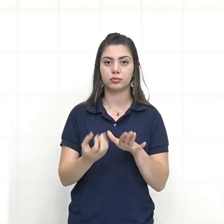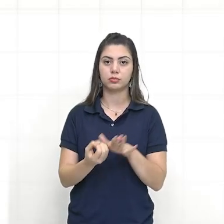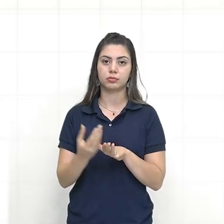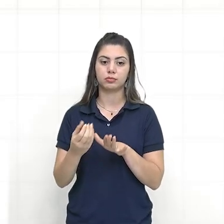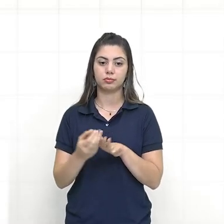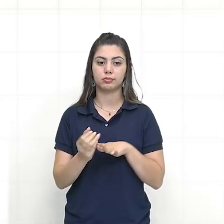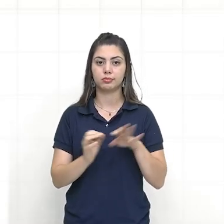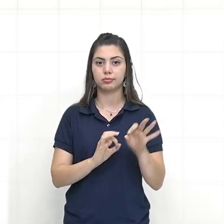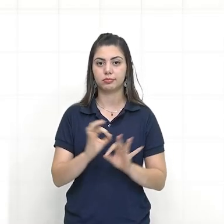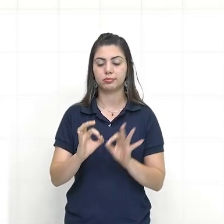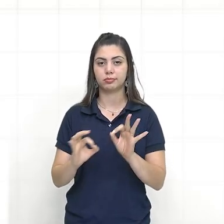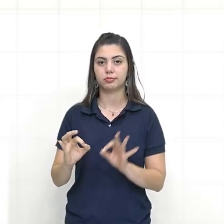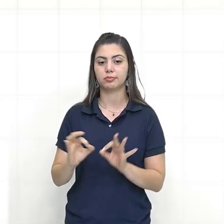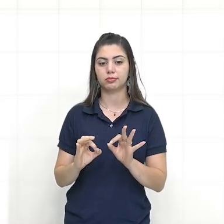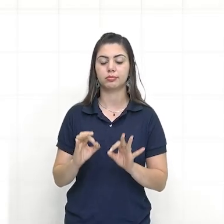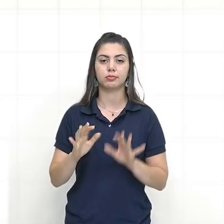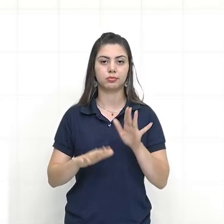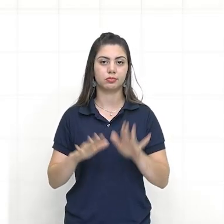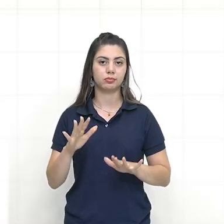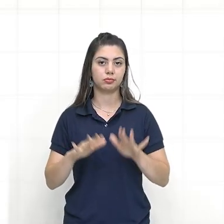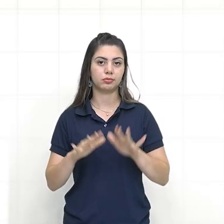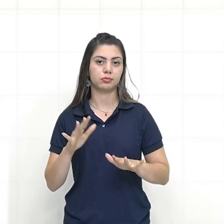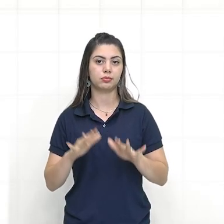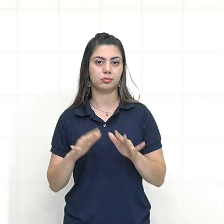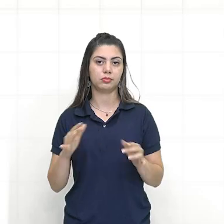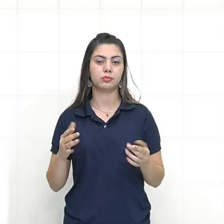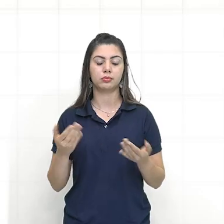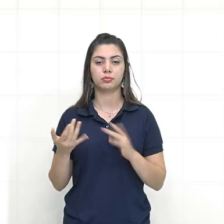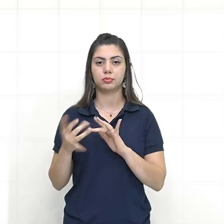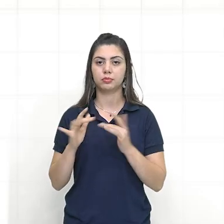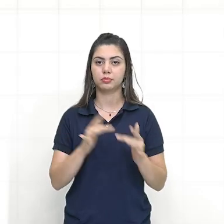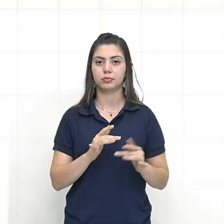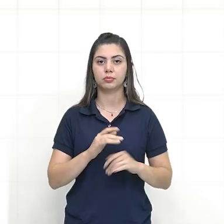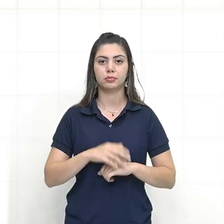situação. Então, o que isso quer dizer?